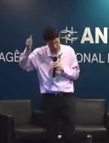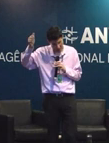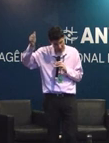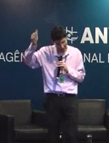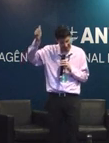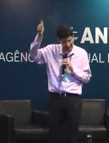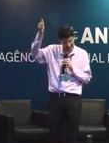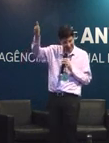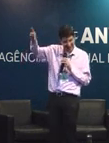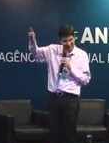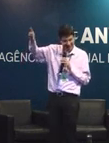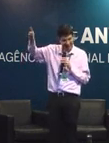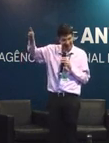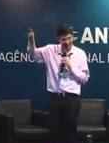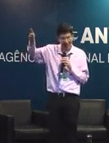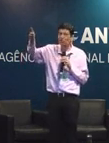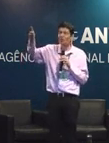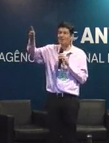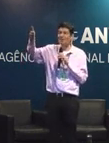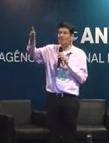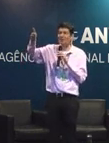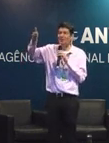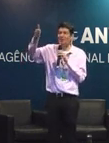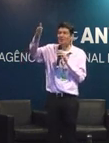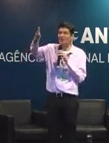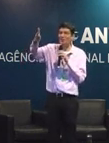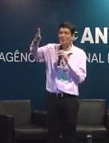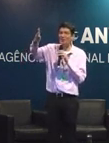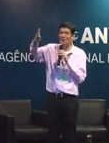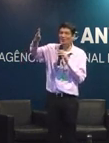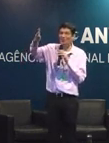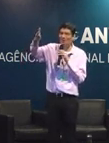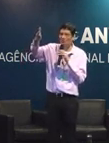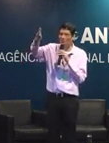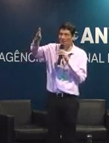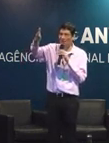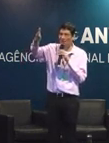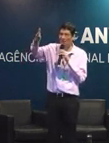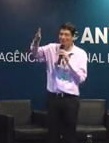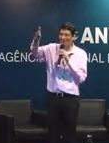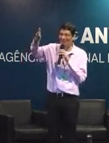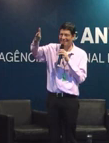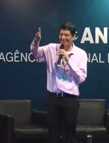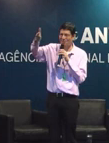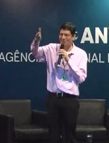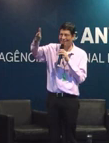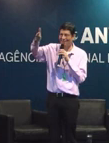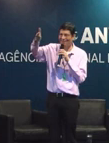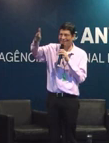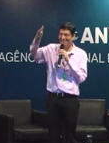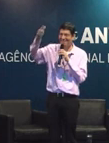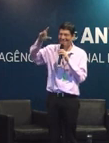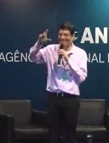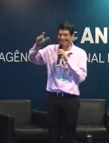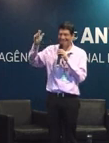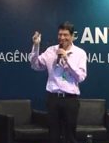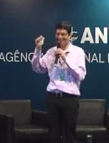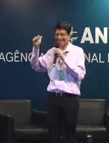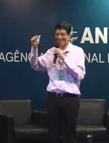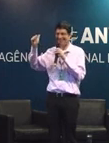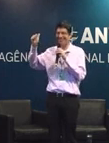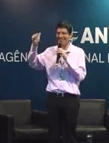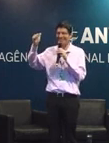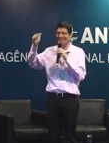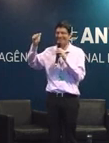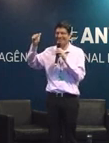mesmo. As instalações atendeu, o evento foi maravilhoso. Pode falar para o Christian e toda a equipe, tá, Hilda? Já